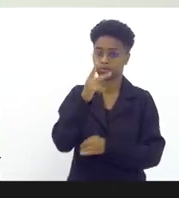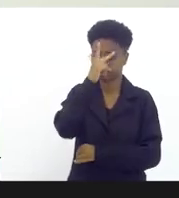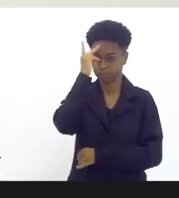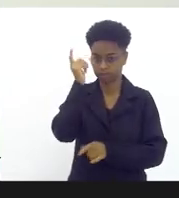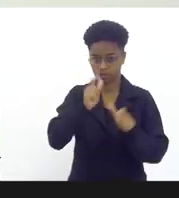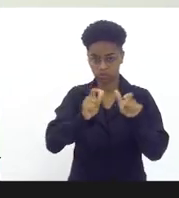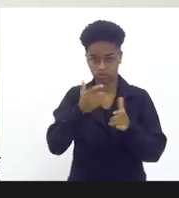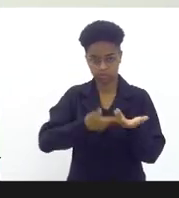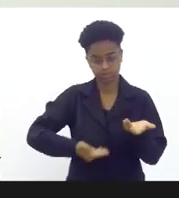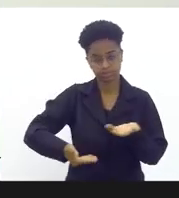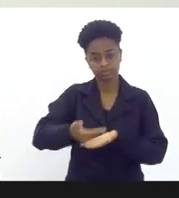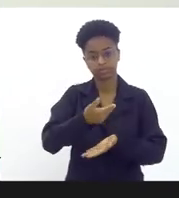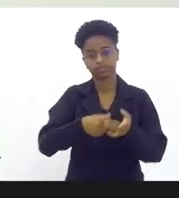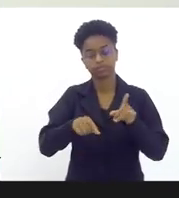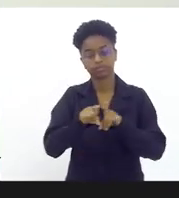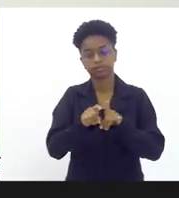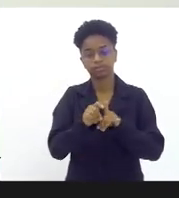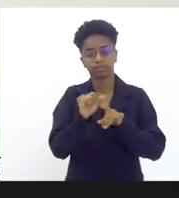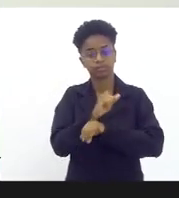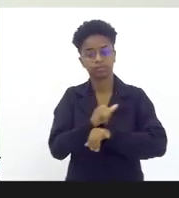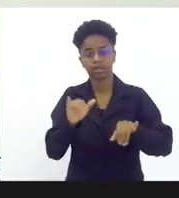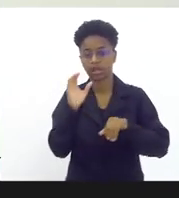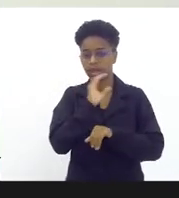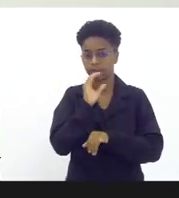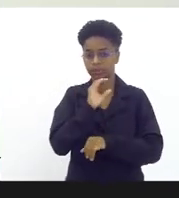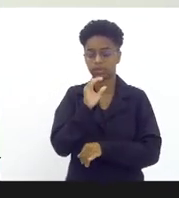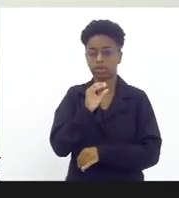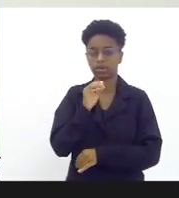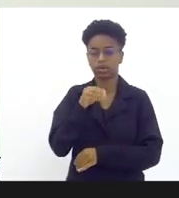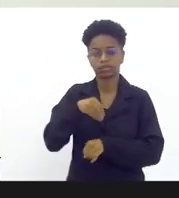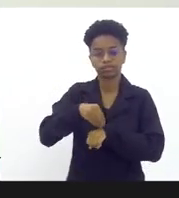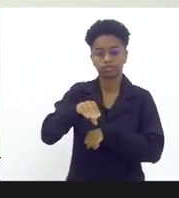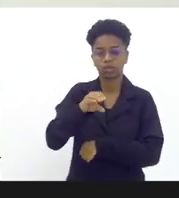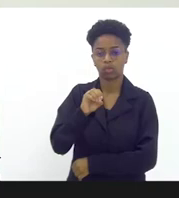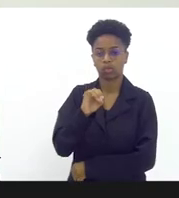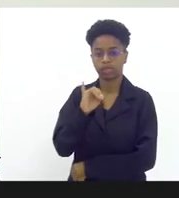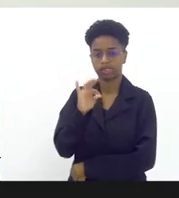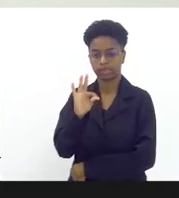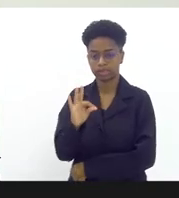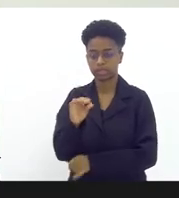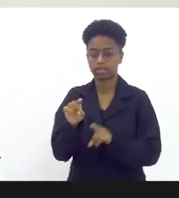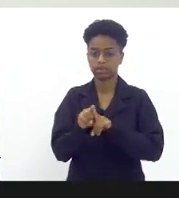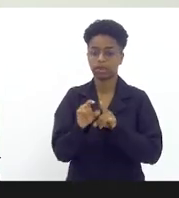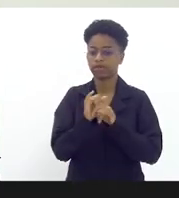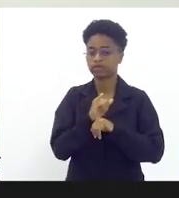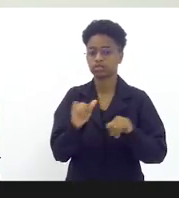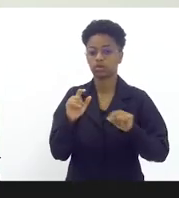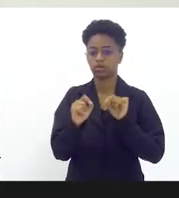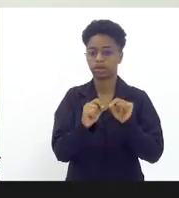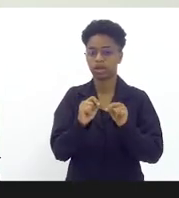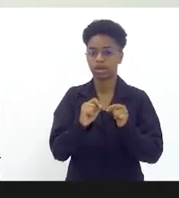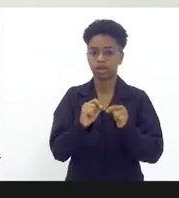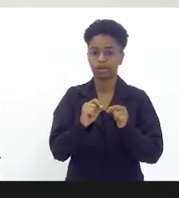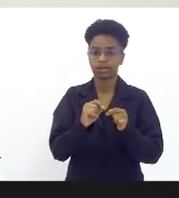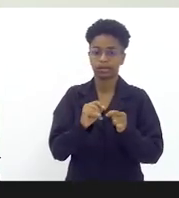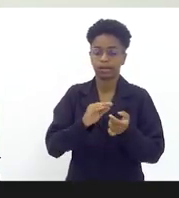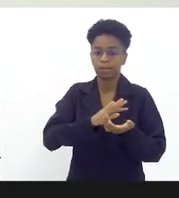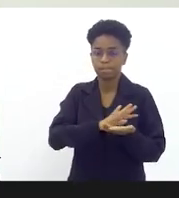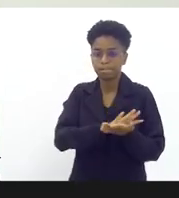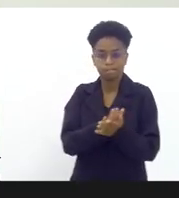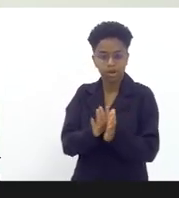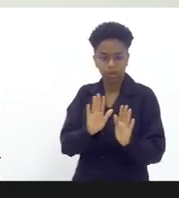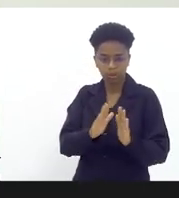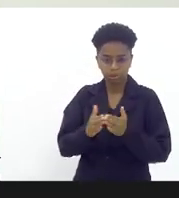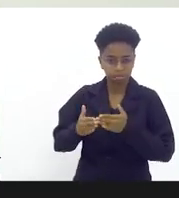aqui deixar, muito brevemente, uma mensagem da OIT, né, reforçar que a não discriminação é um princípio de